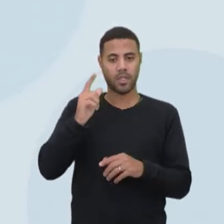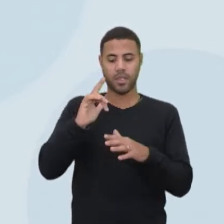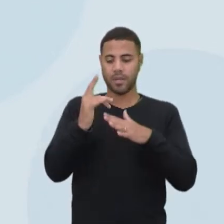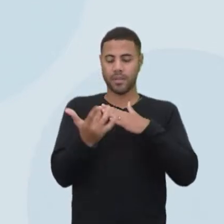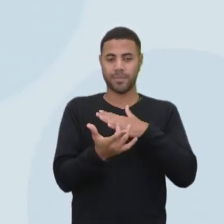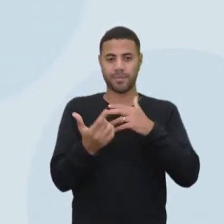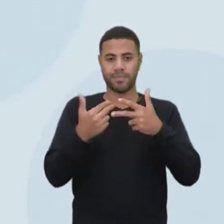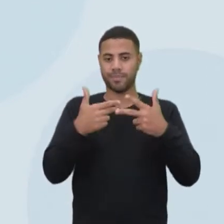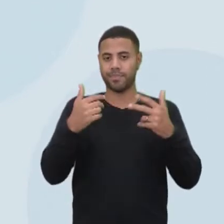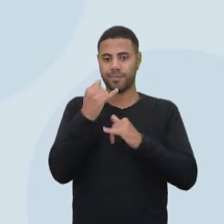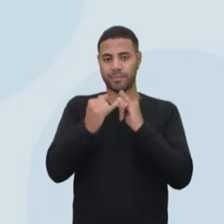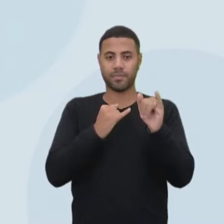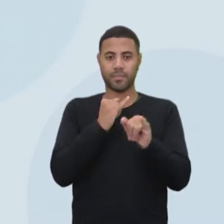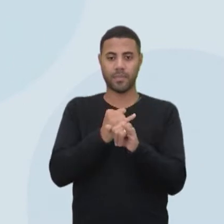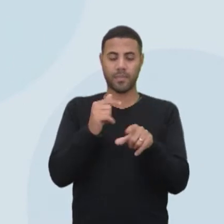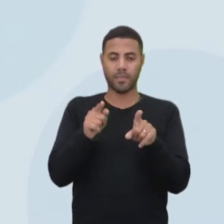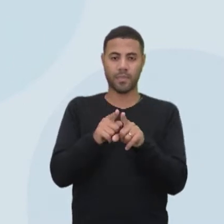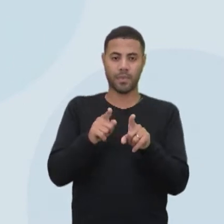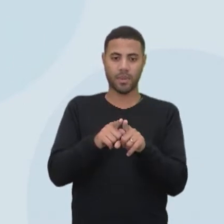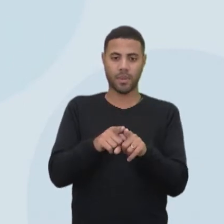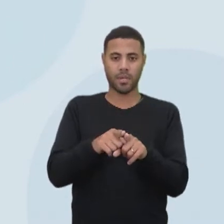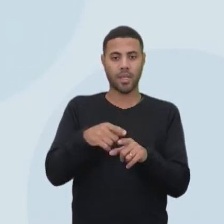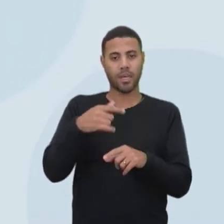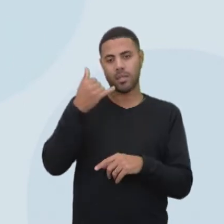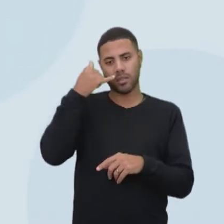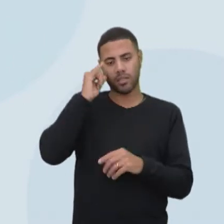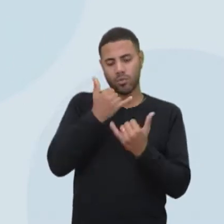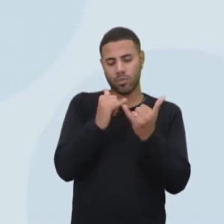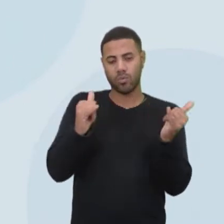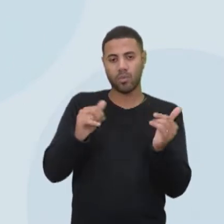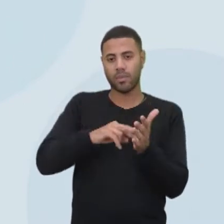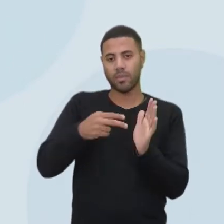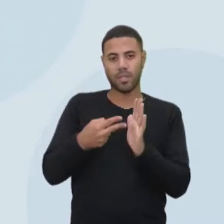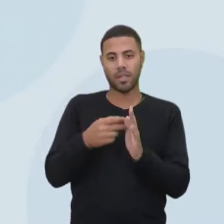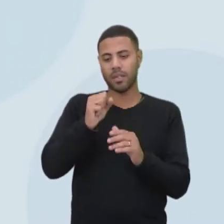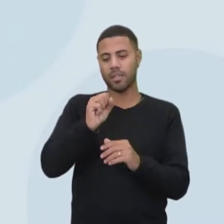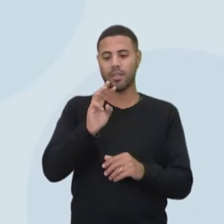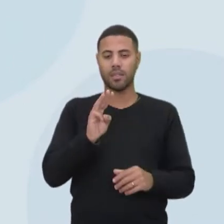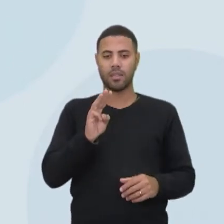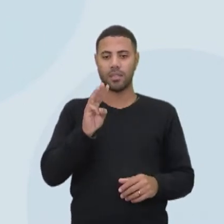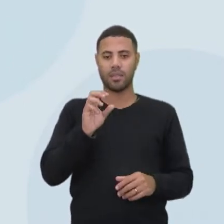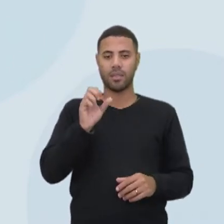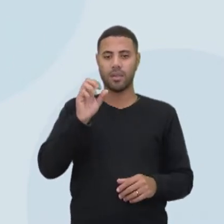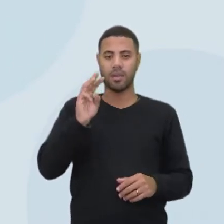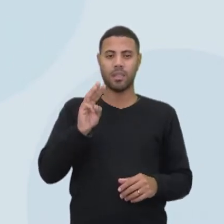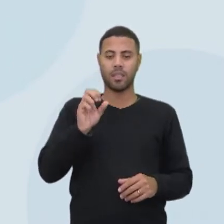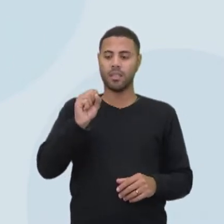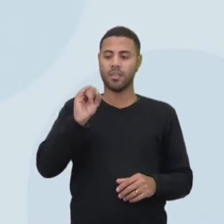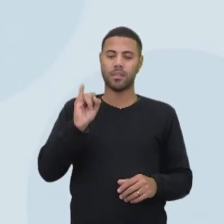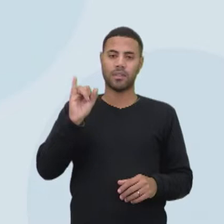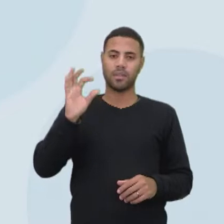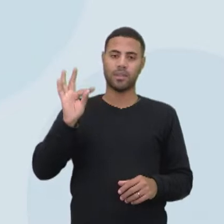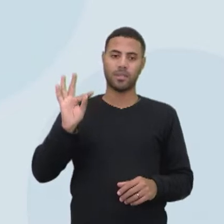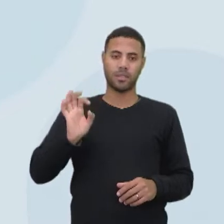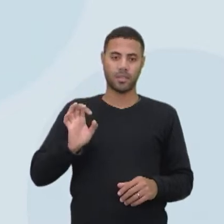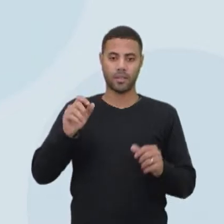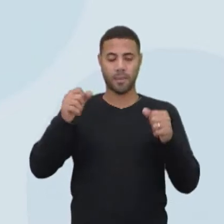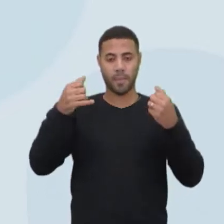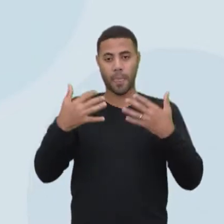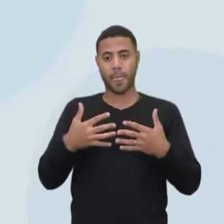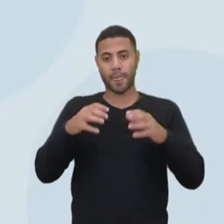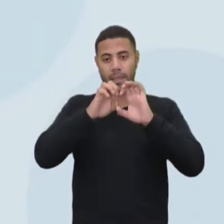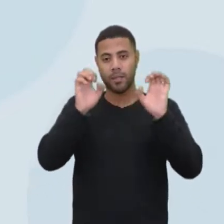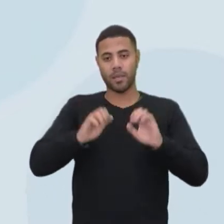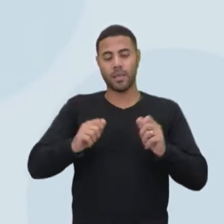sítio eletrônico, o sítio também é uma forma de falar em inglês, o que a gente chama de site, né? Sítio eletrônico cuja estrutura permite a